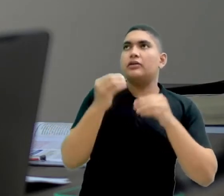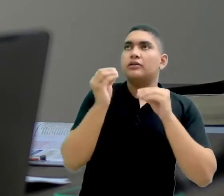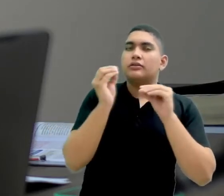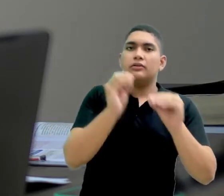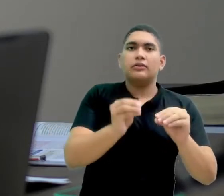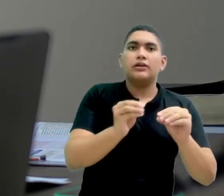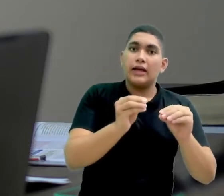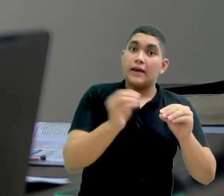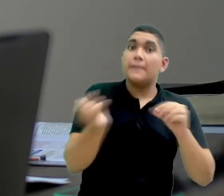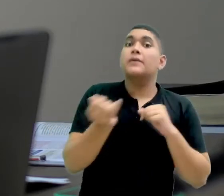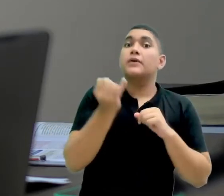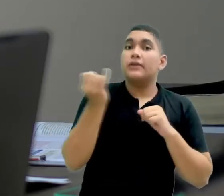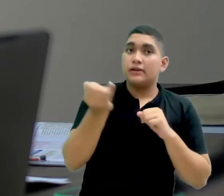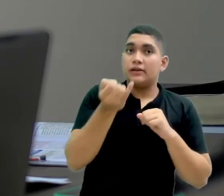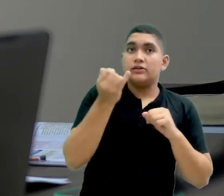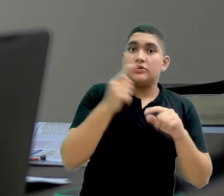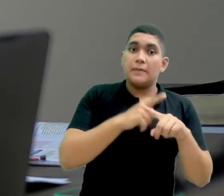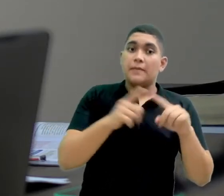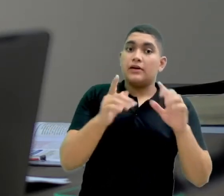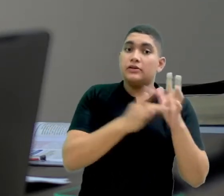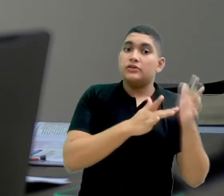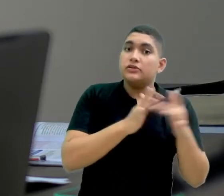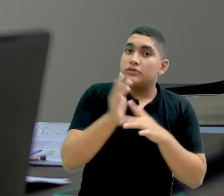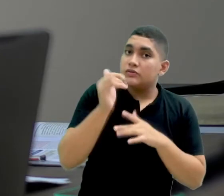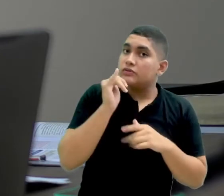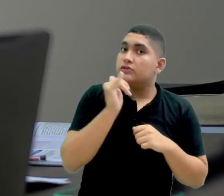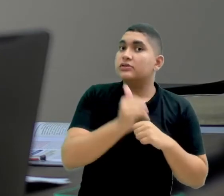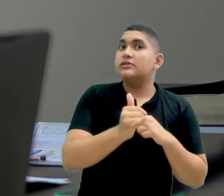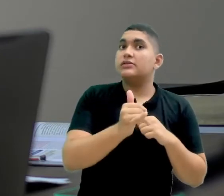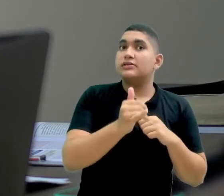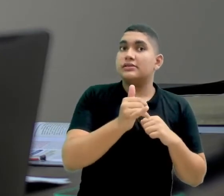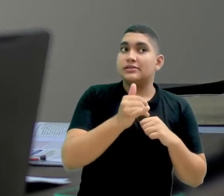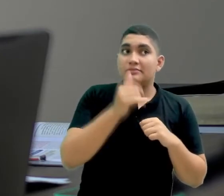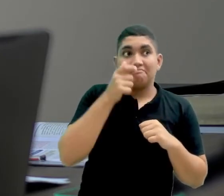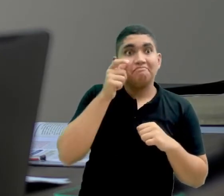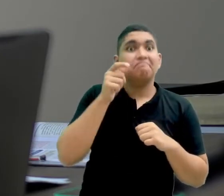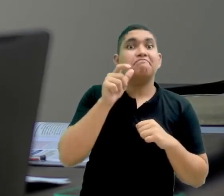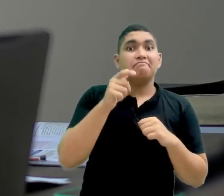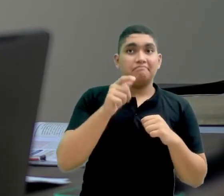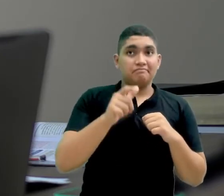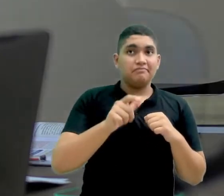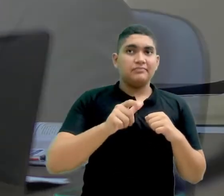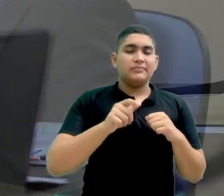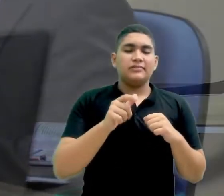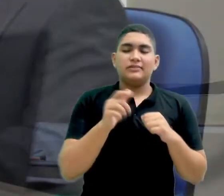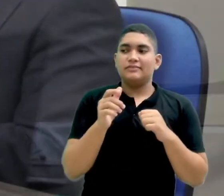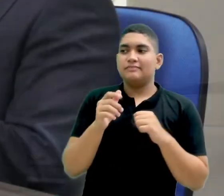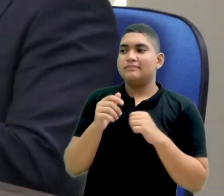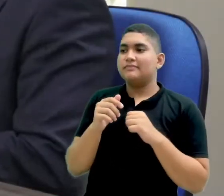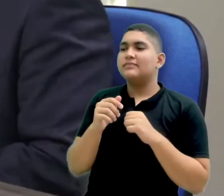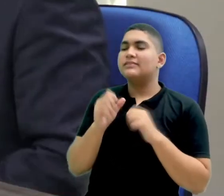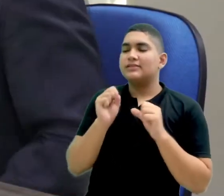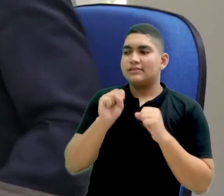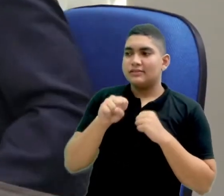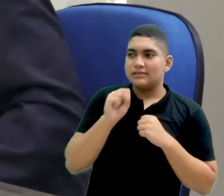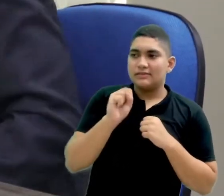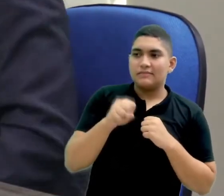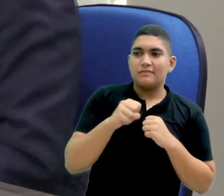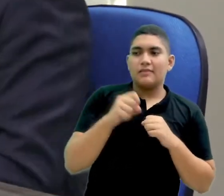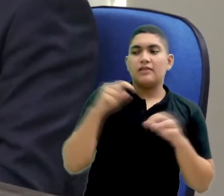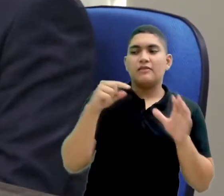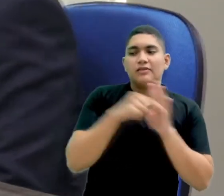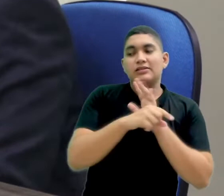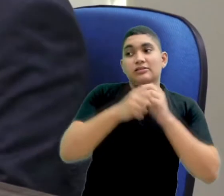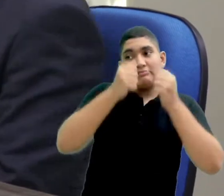são importantes, porém o Senhor Jesus está chamando a atenção para algo muito importante, não é? Isso. O versículo ele